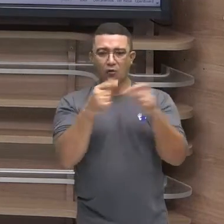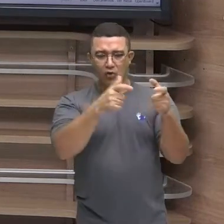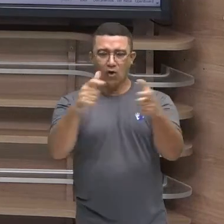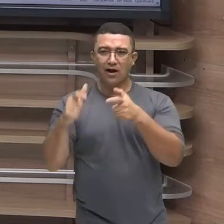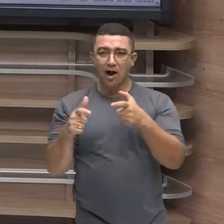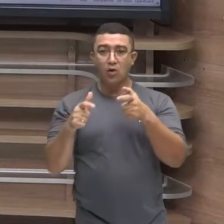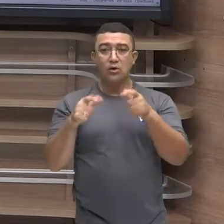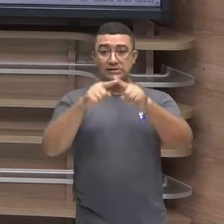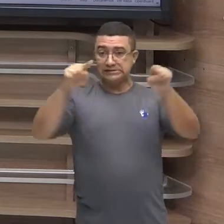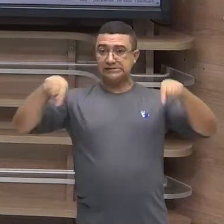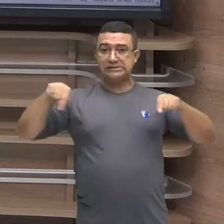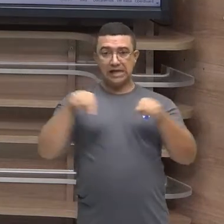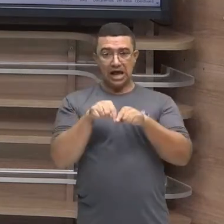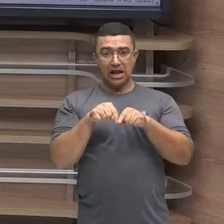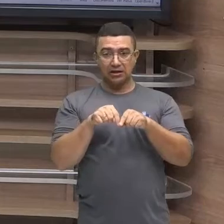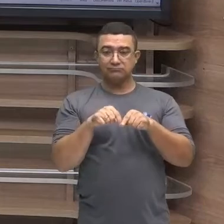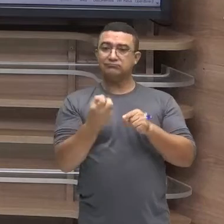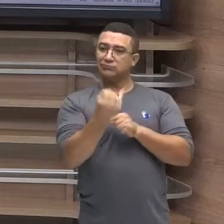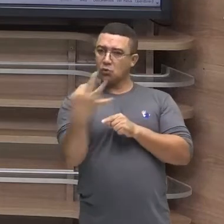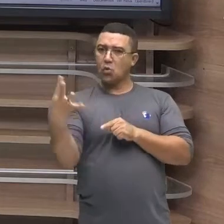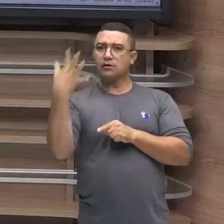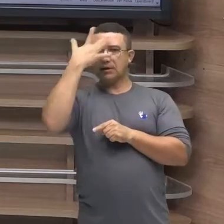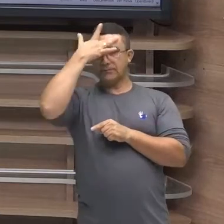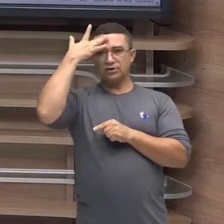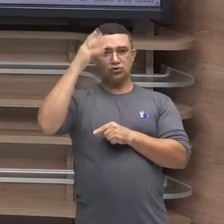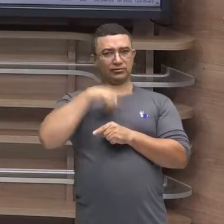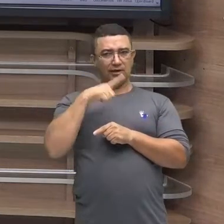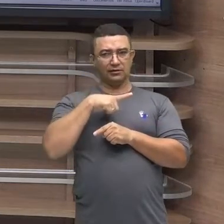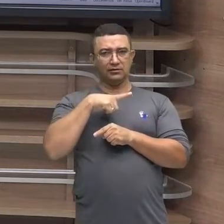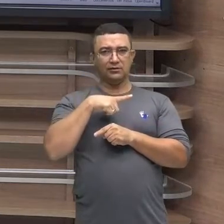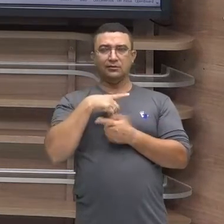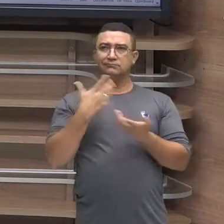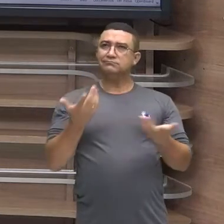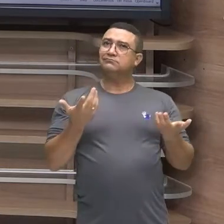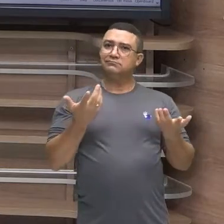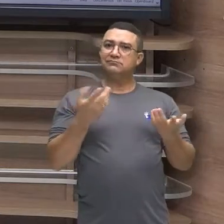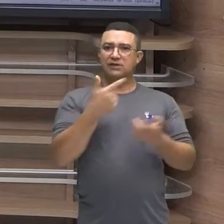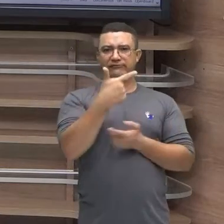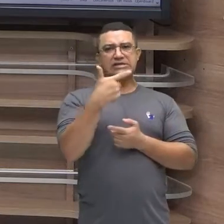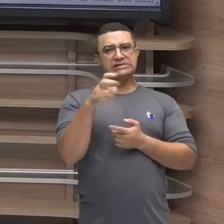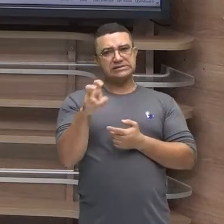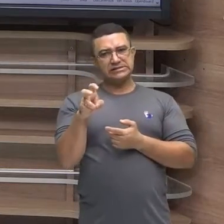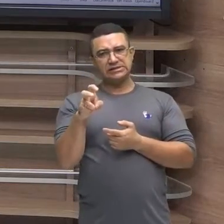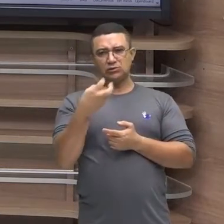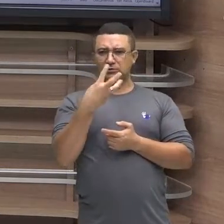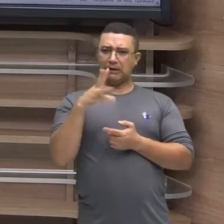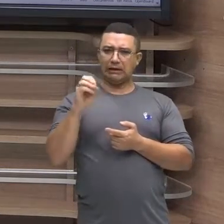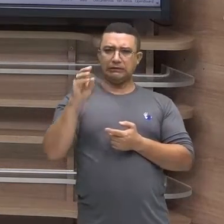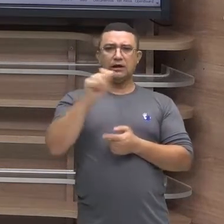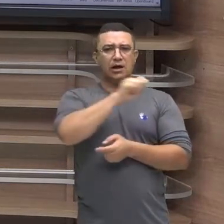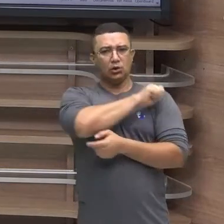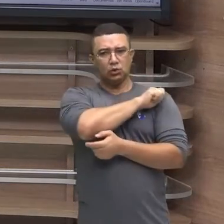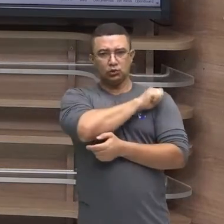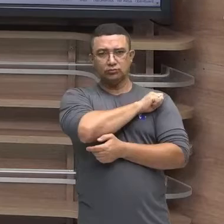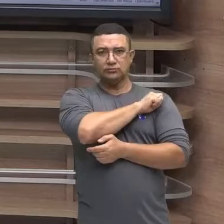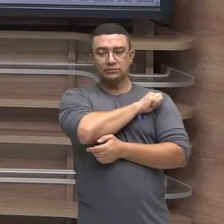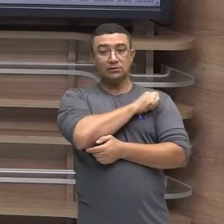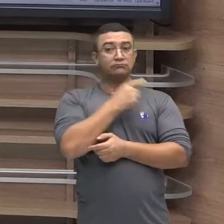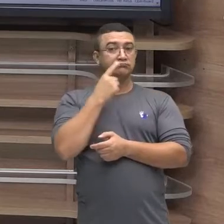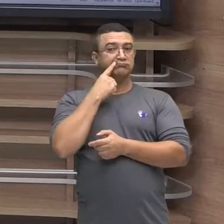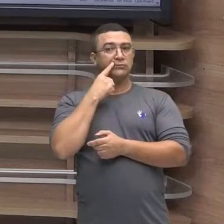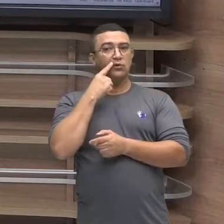de aula. Aí você faz aí quantas pessoas tem na sua sala. Aqui tem 25, 30 alunos, aí você faz por